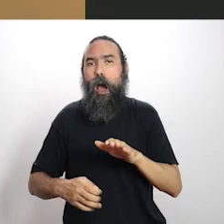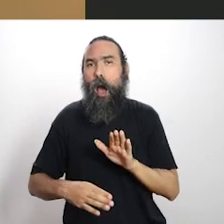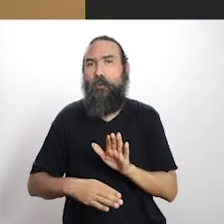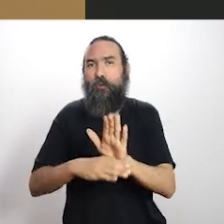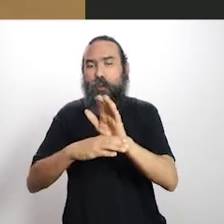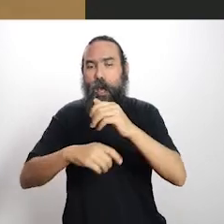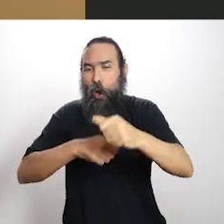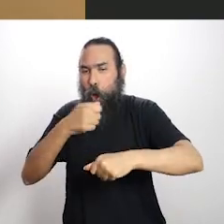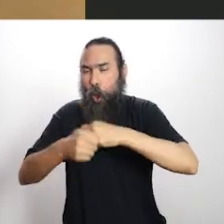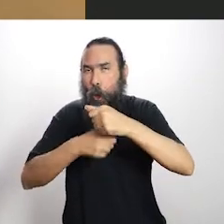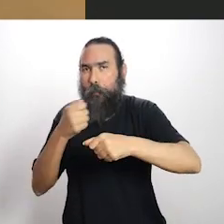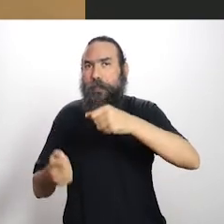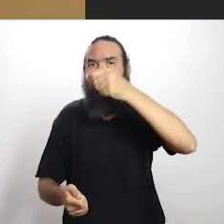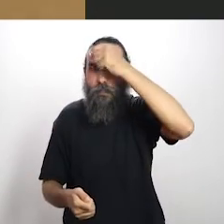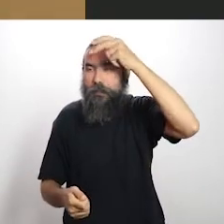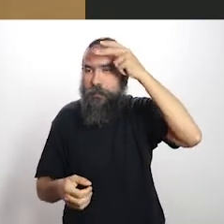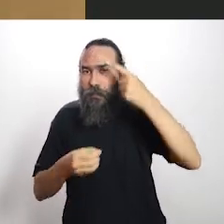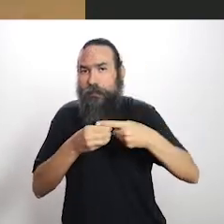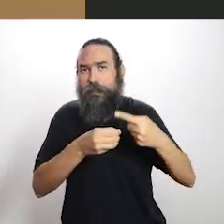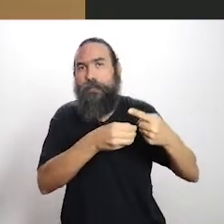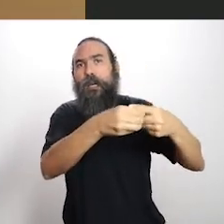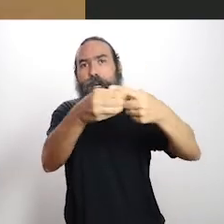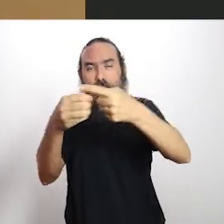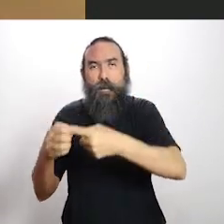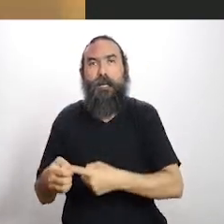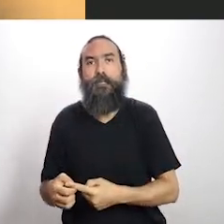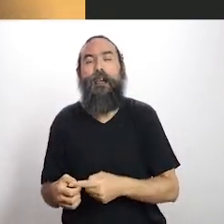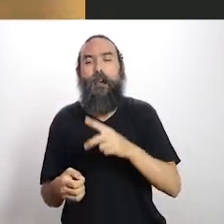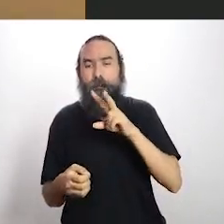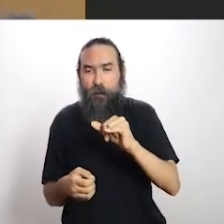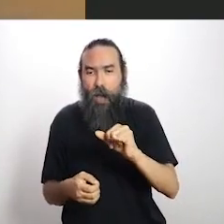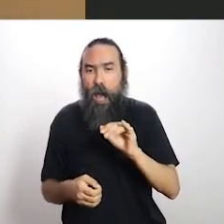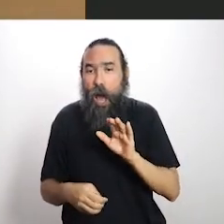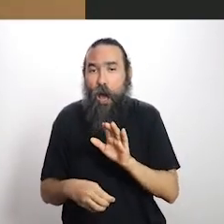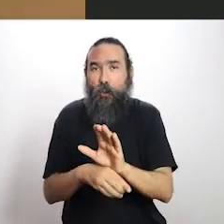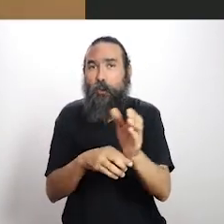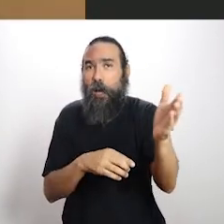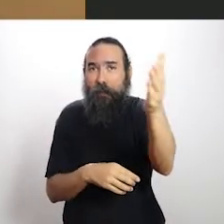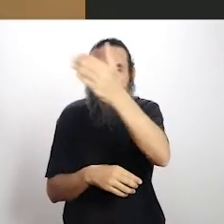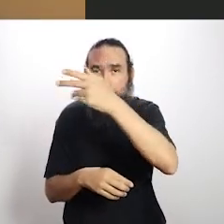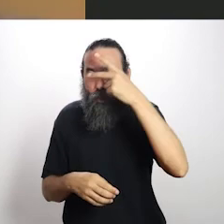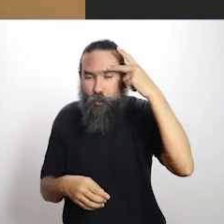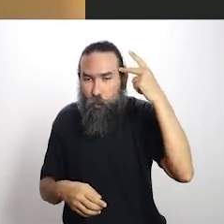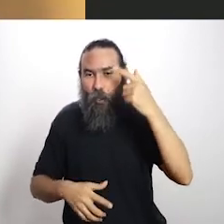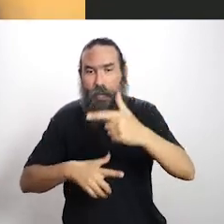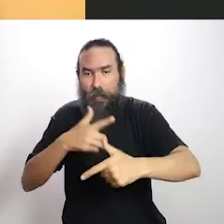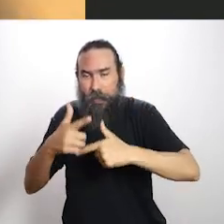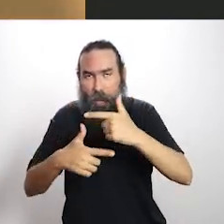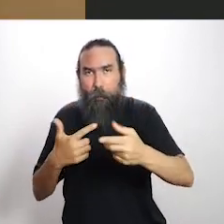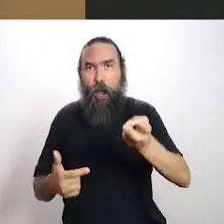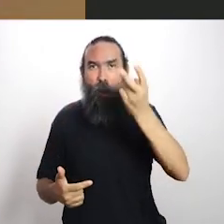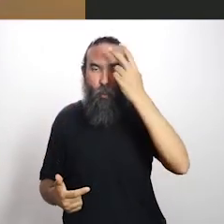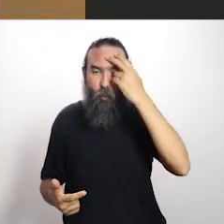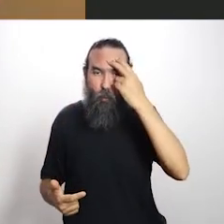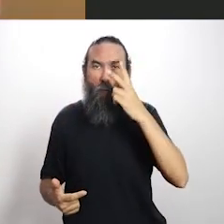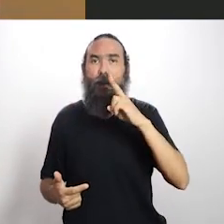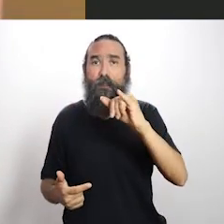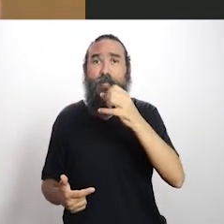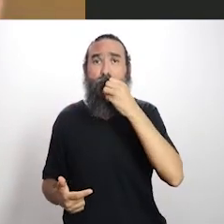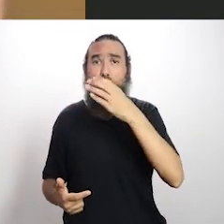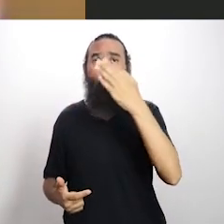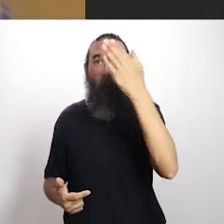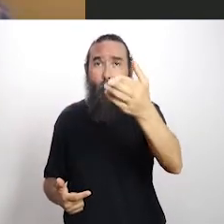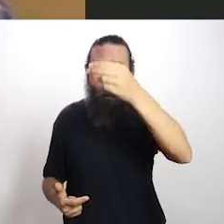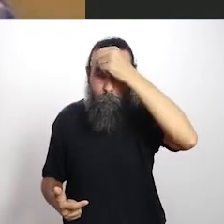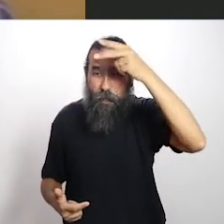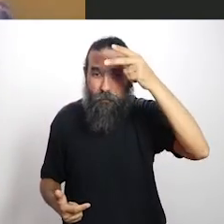cultural do município vai ser bom para todo mundo então é uma lei que precisa ser tratada com muito carinho e não podemos permitir